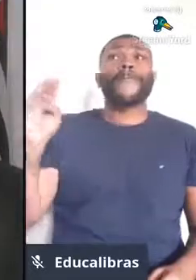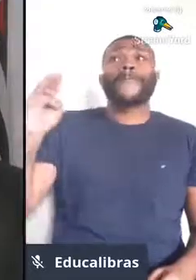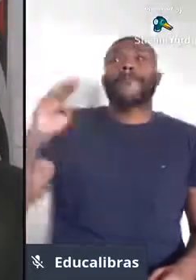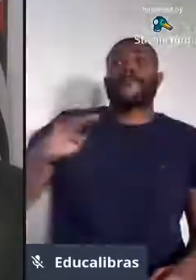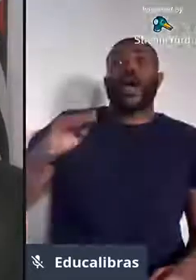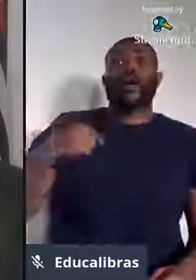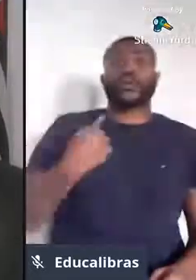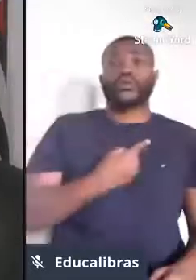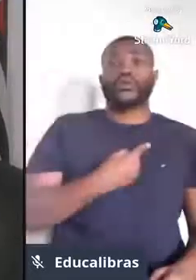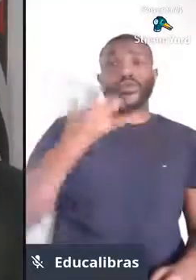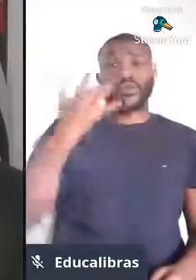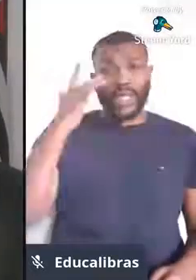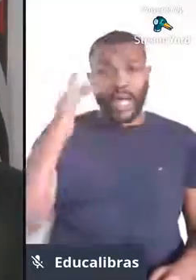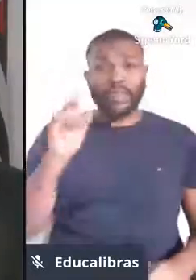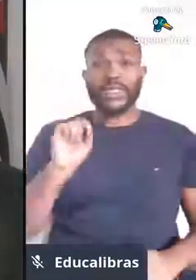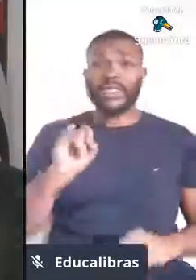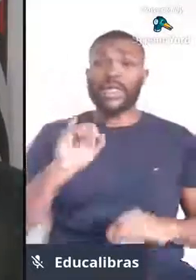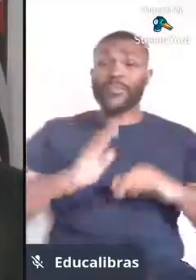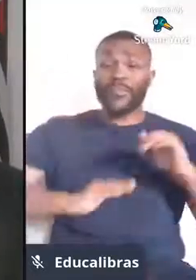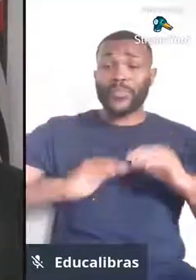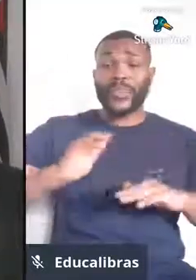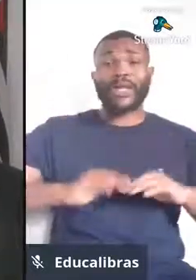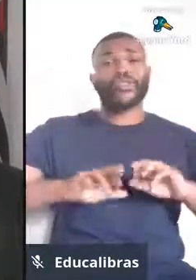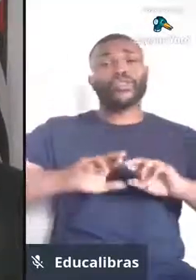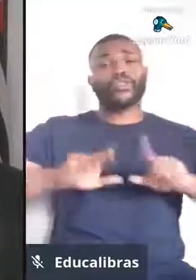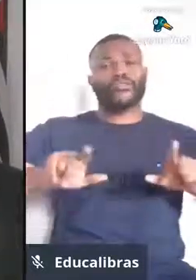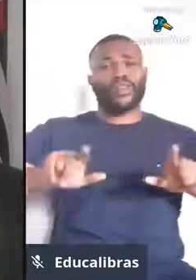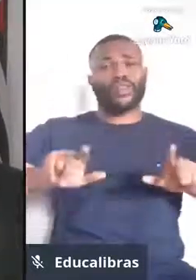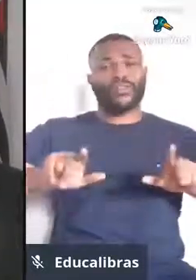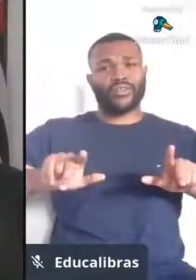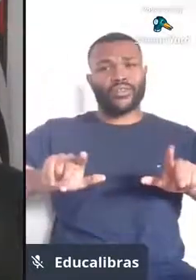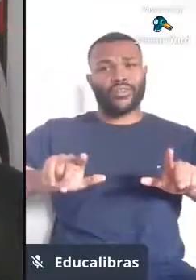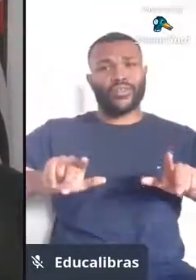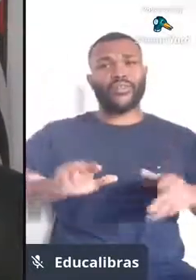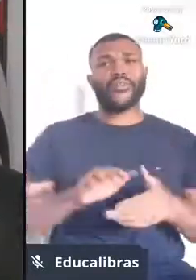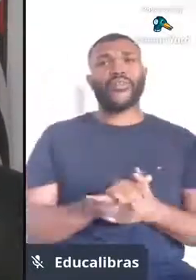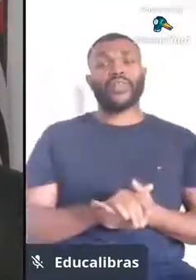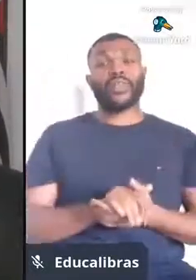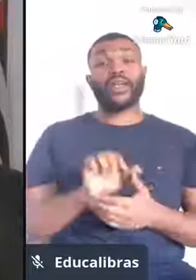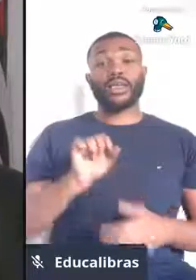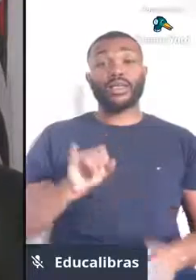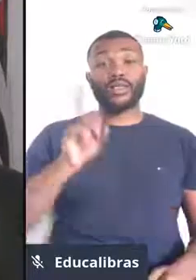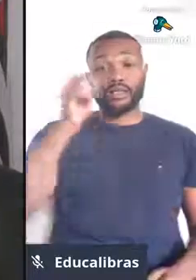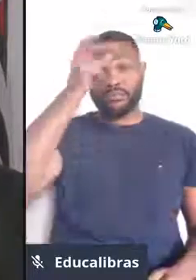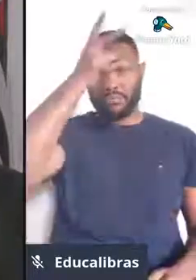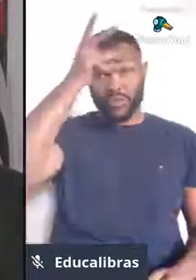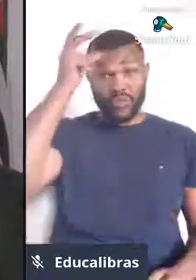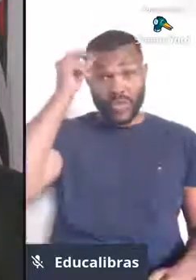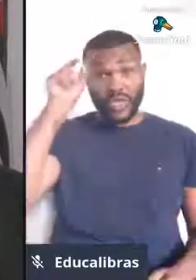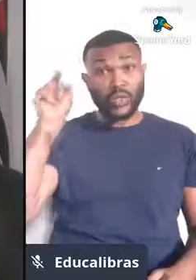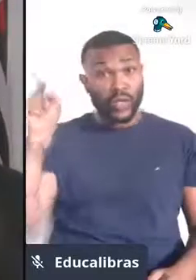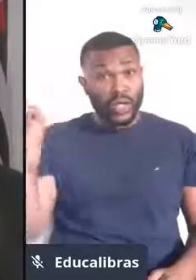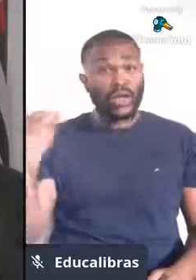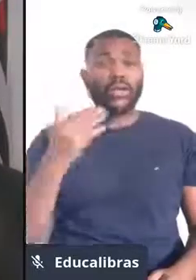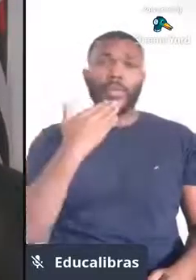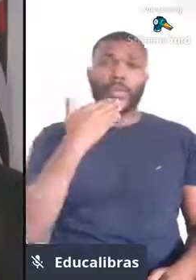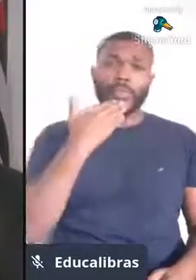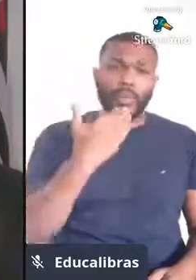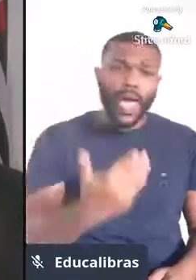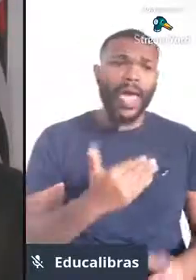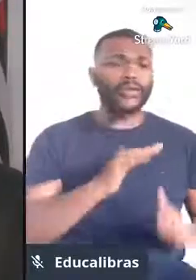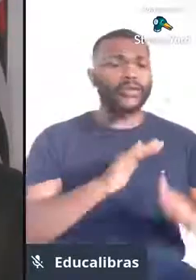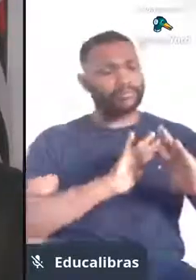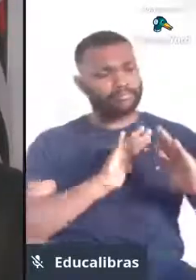resultados se as decisões fossem diferentes, né? Então, quando o prefeito insiste no isolamento